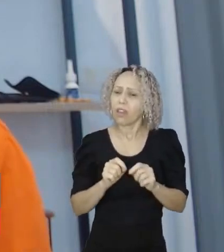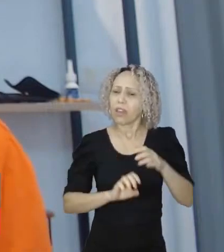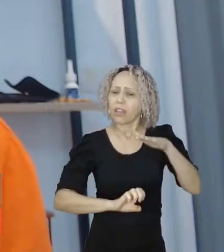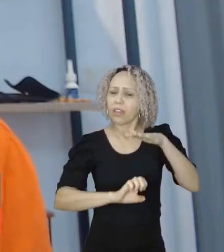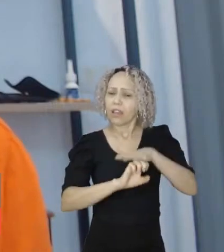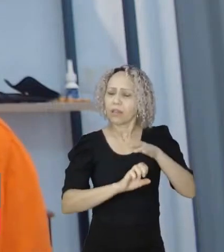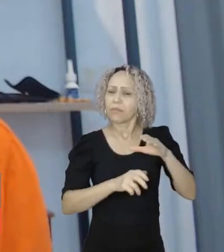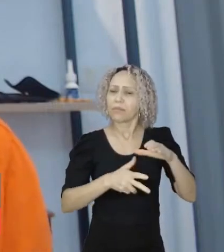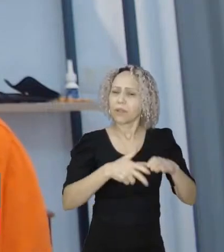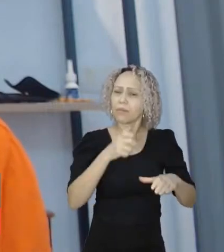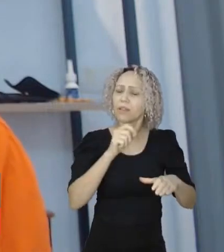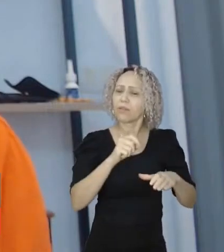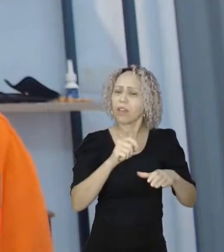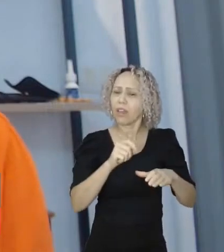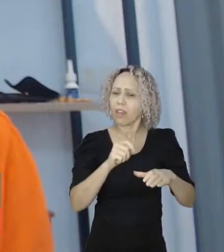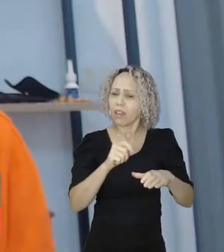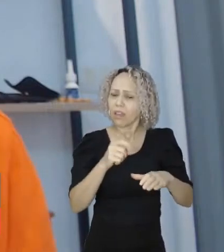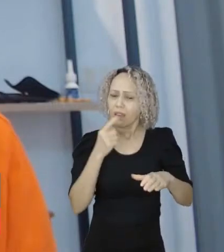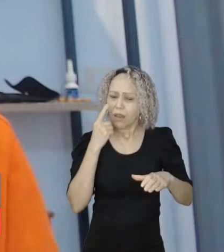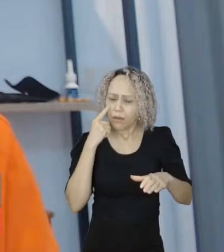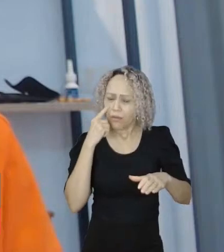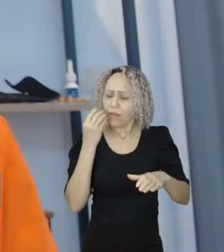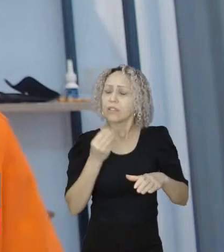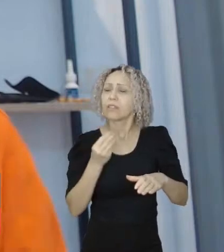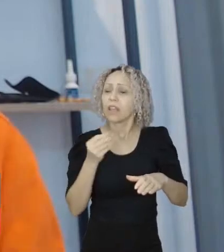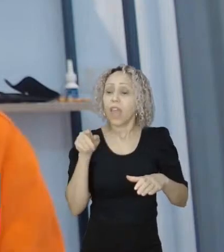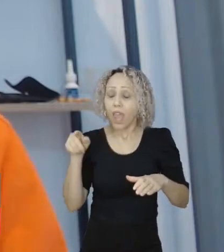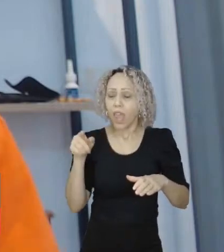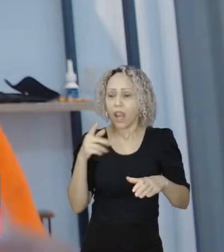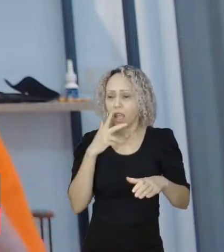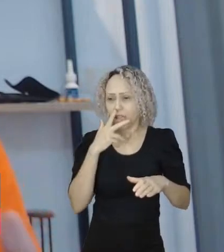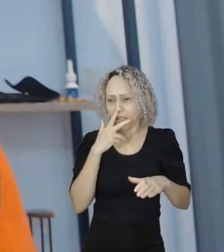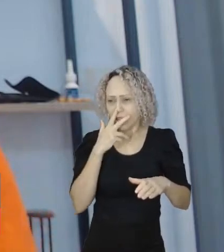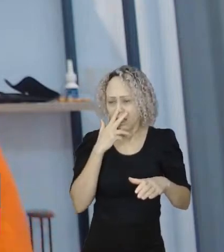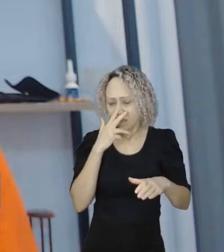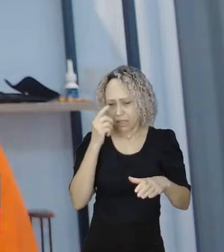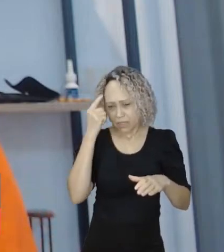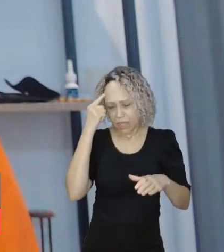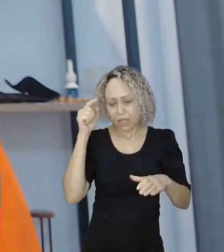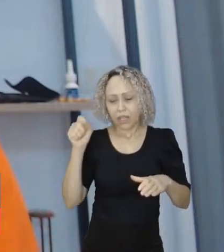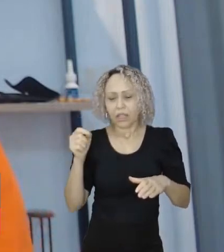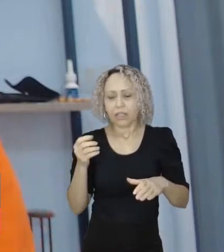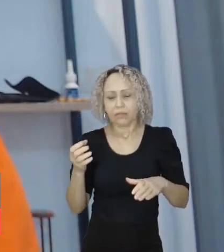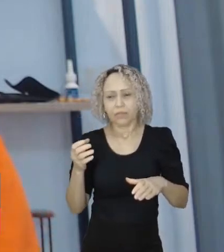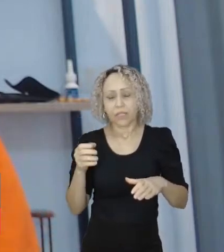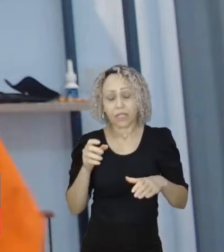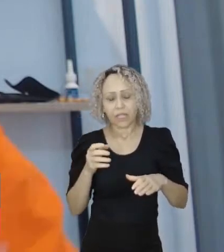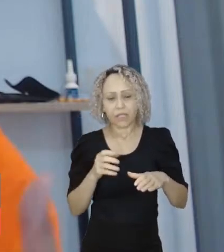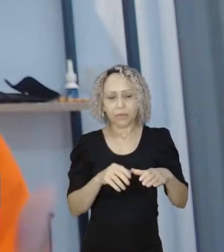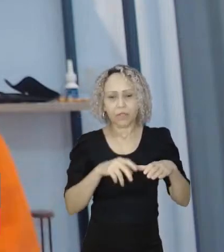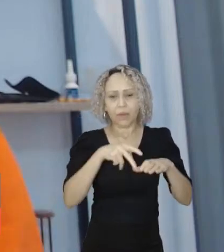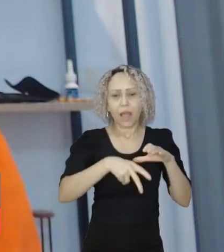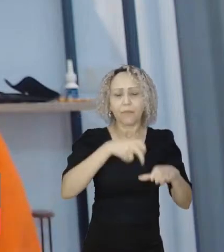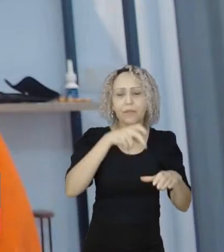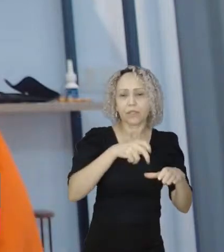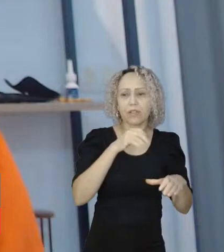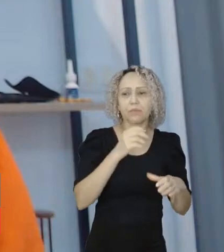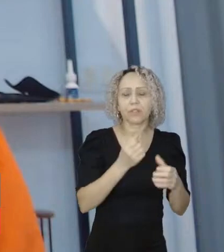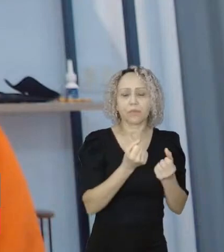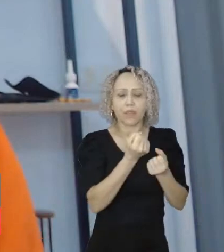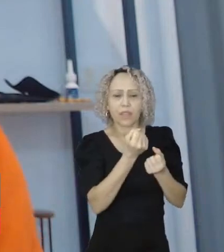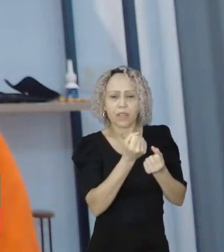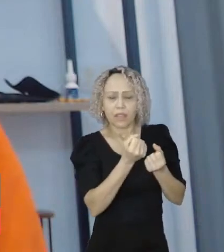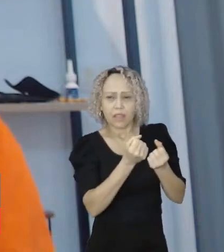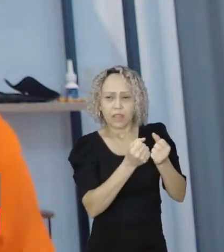estávamos colocando, Amanda, o setor de óleo e gás dentro da companhia ele é muito robusto e forte, ele gera esses